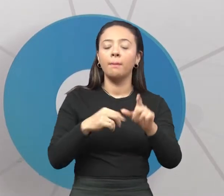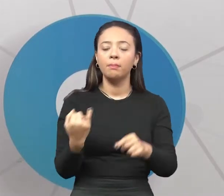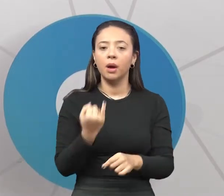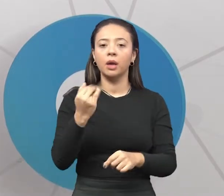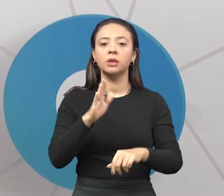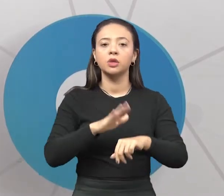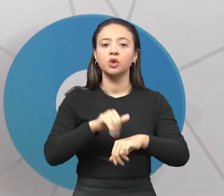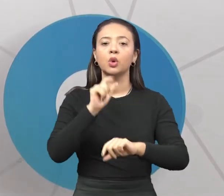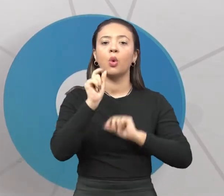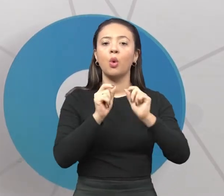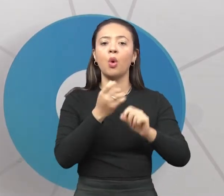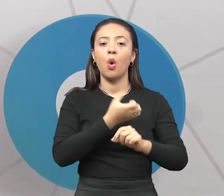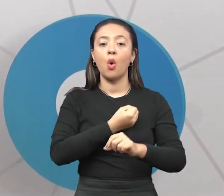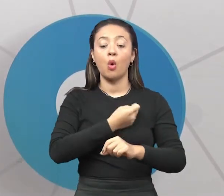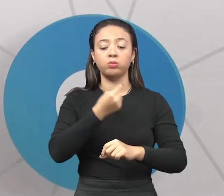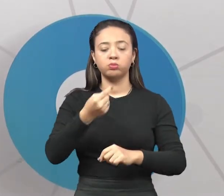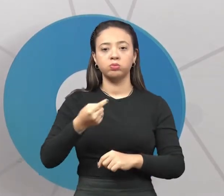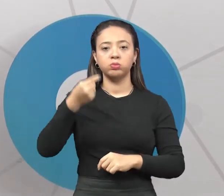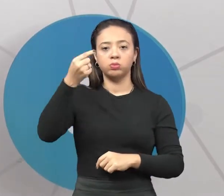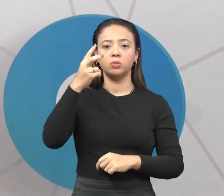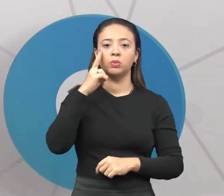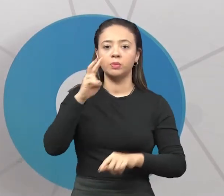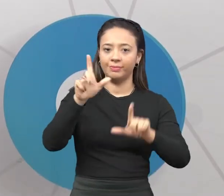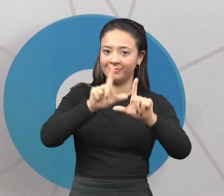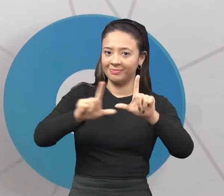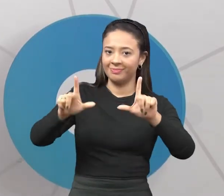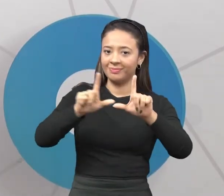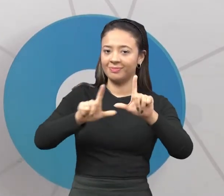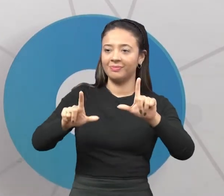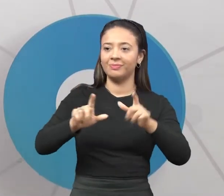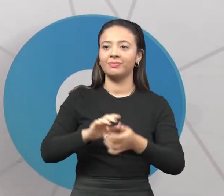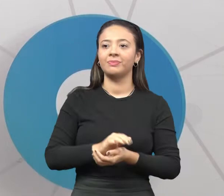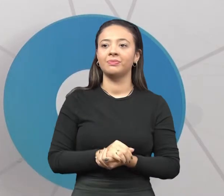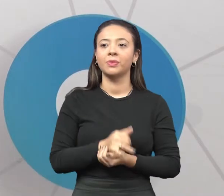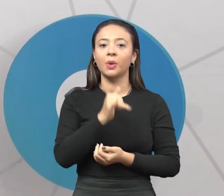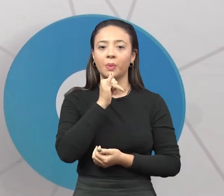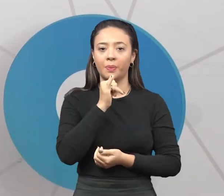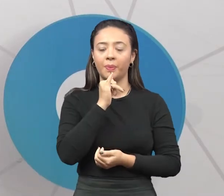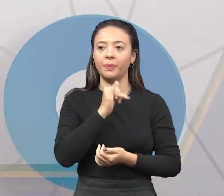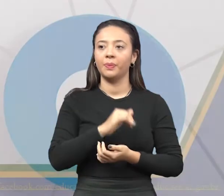expoente. Acompanhe aí na sua tela um exemplo.